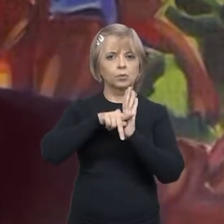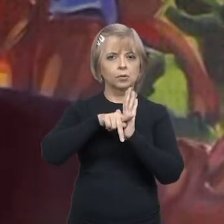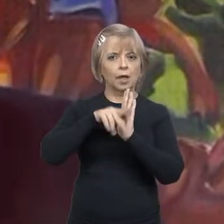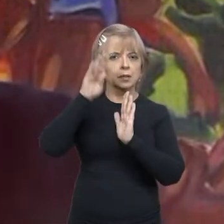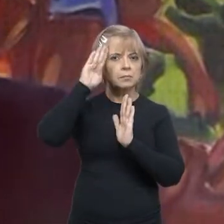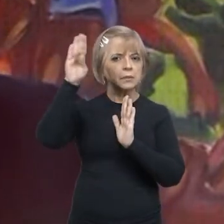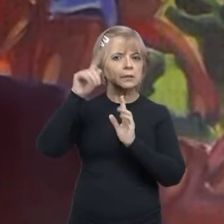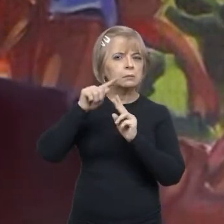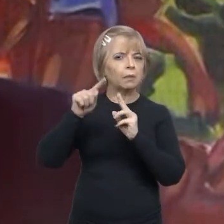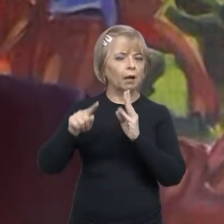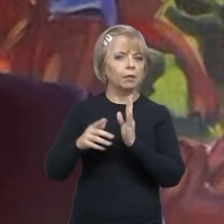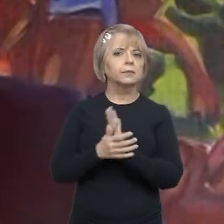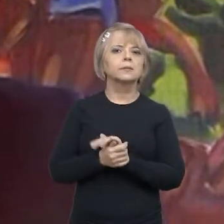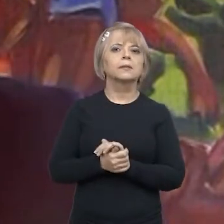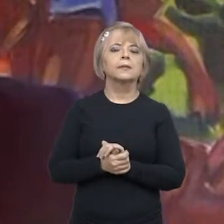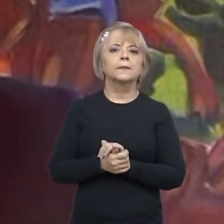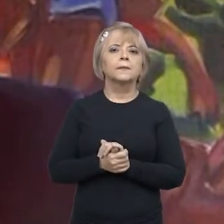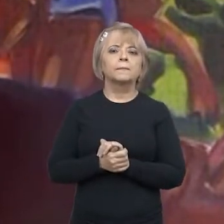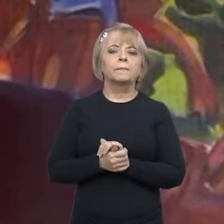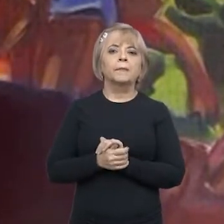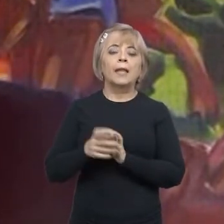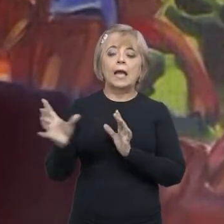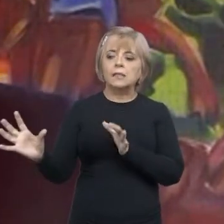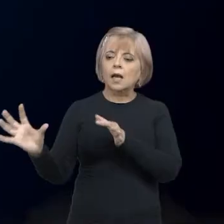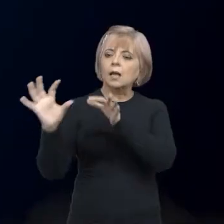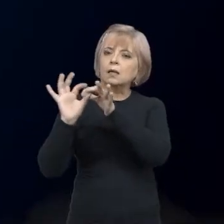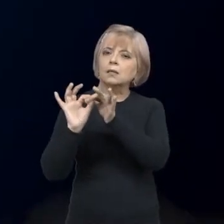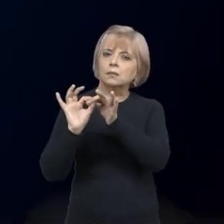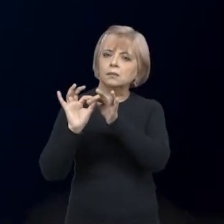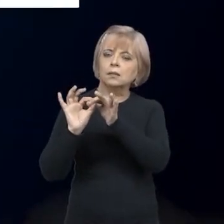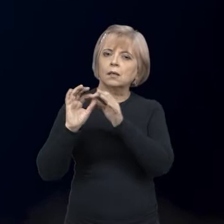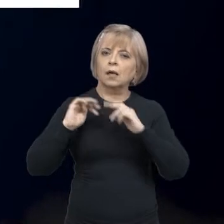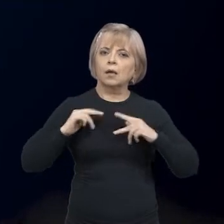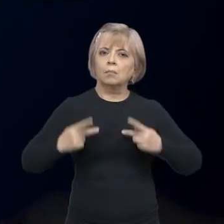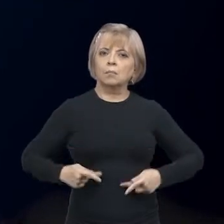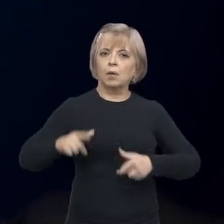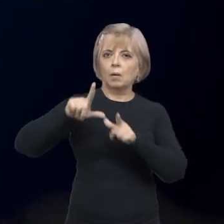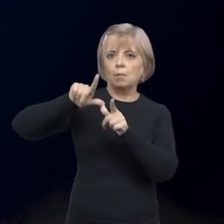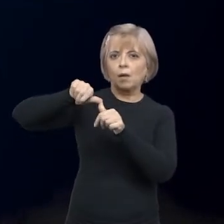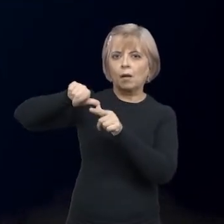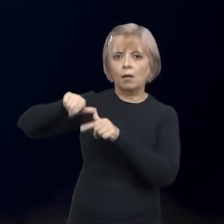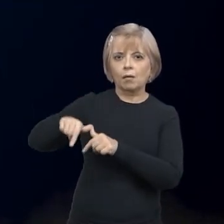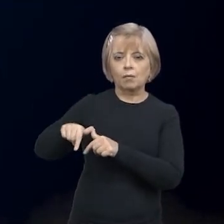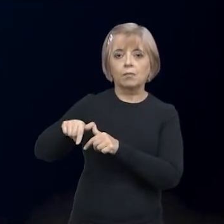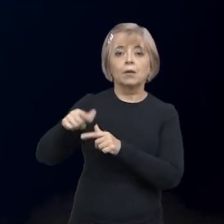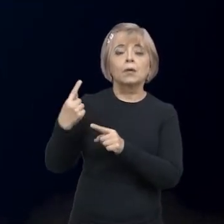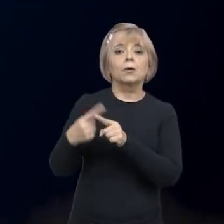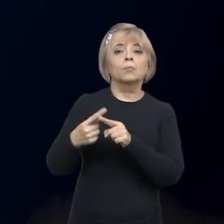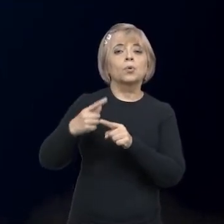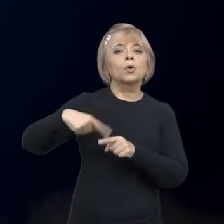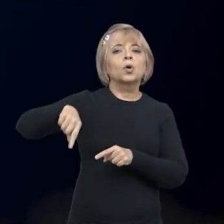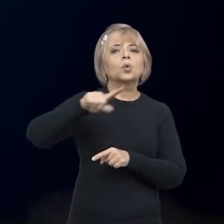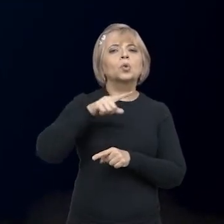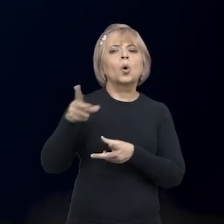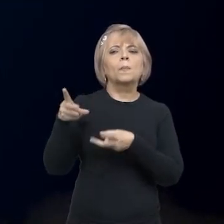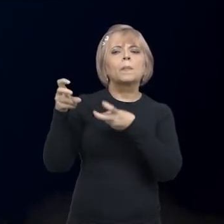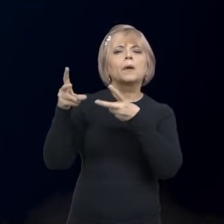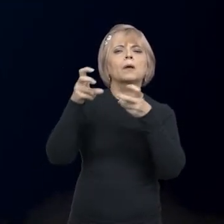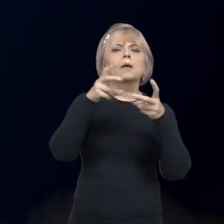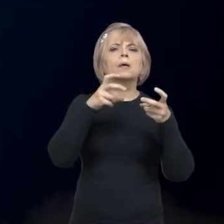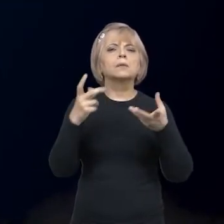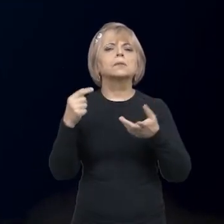projetos principais essa integração com o MP em Mapas, porque, na nossa visão, nós